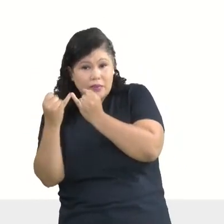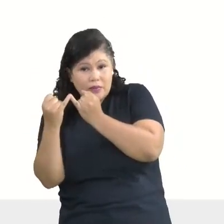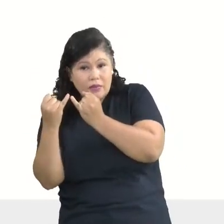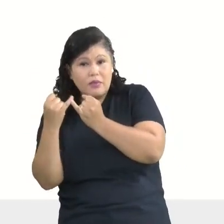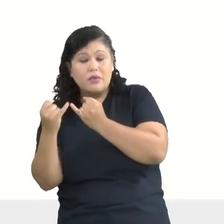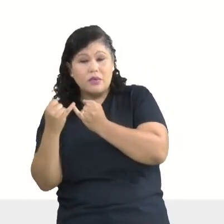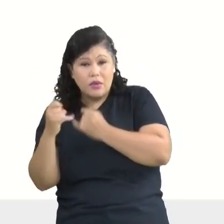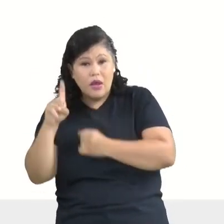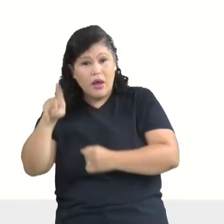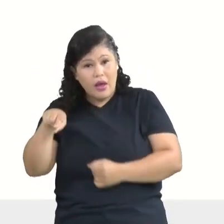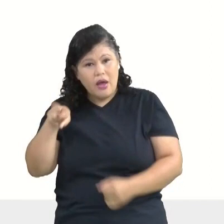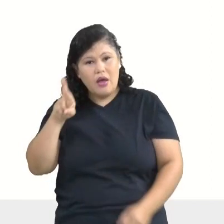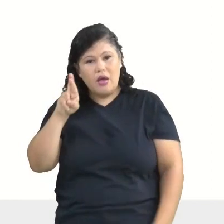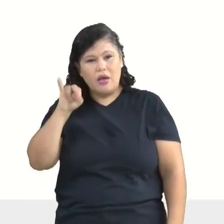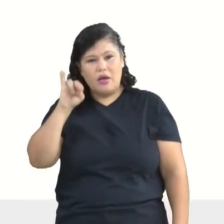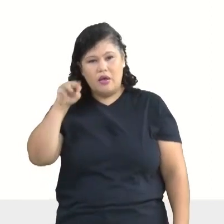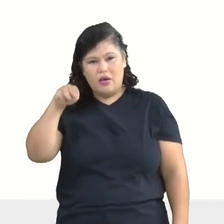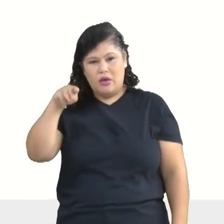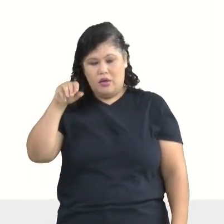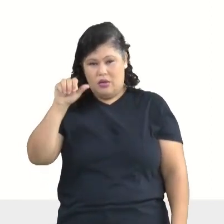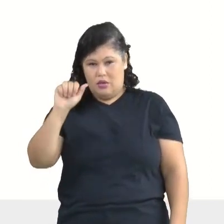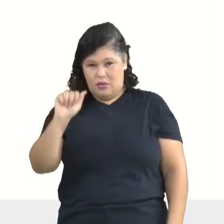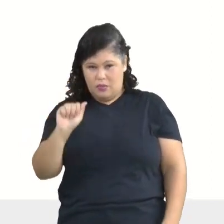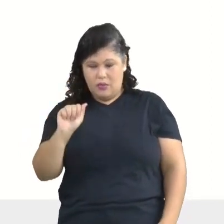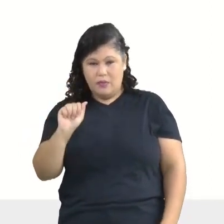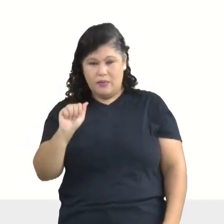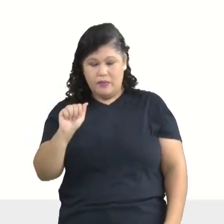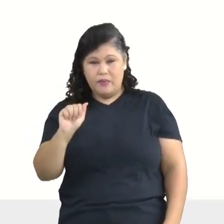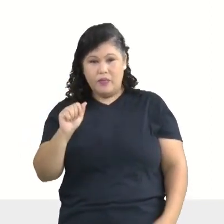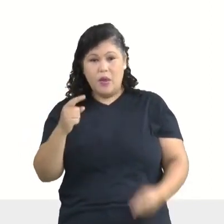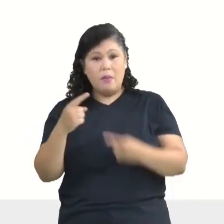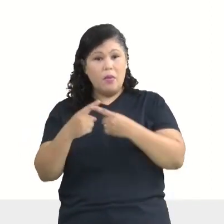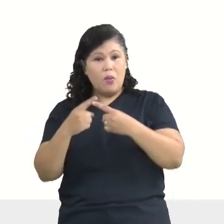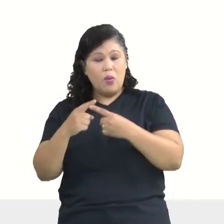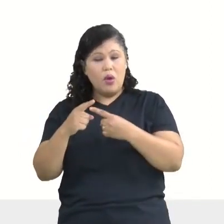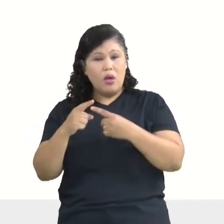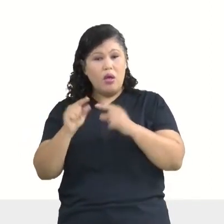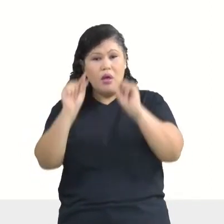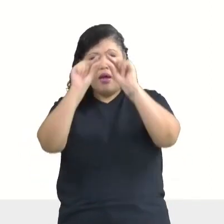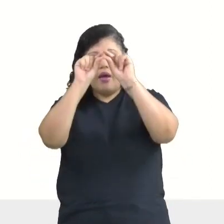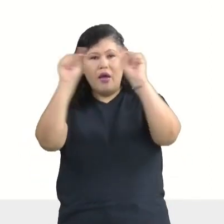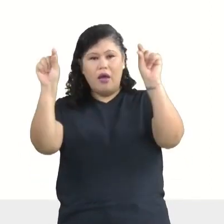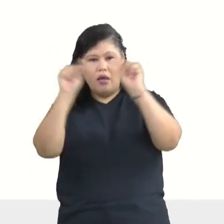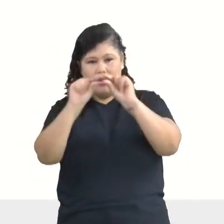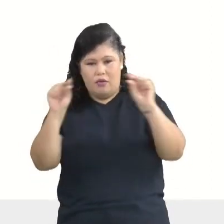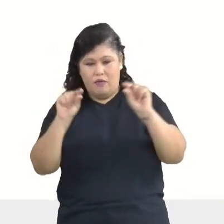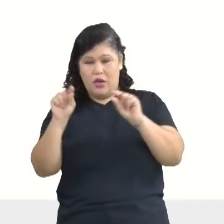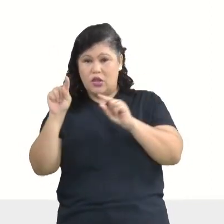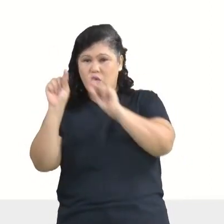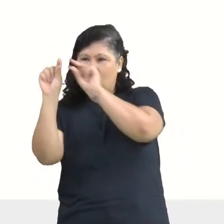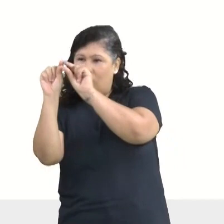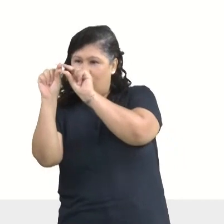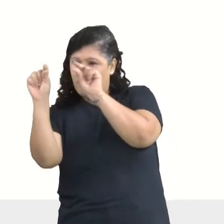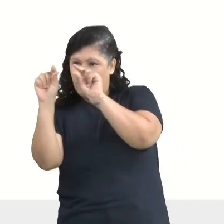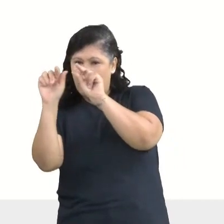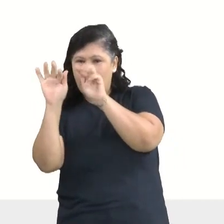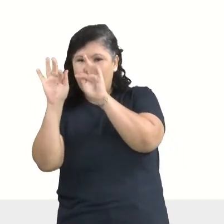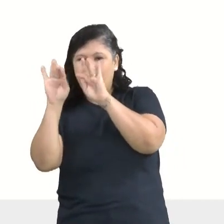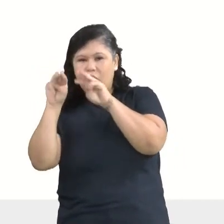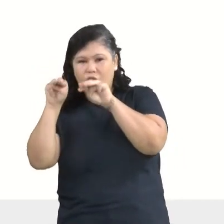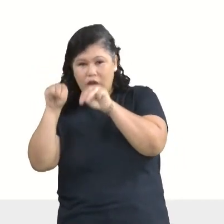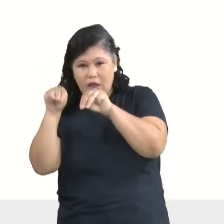é? Uma rima são os sons finais, que eles são